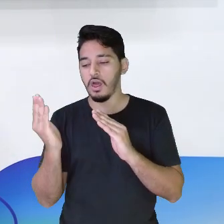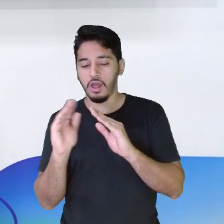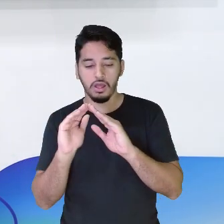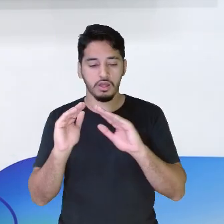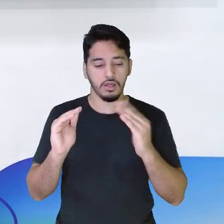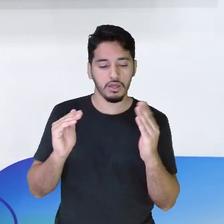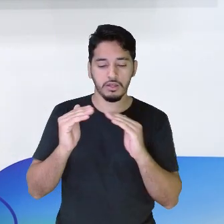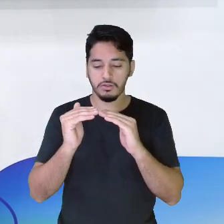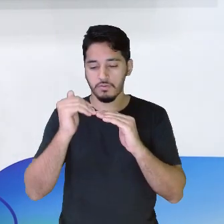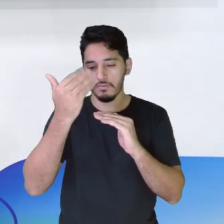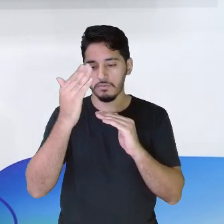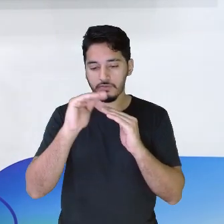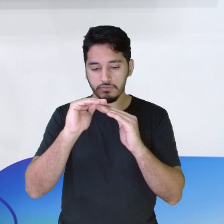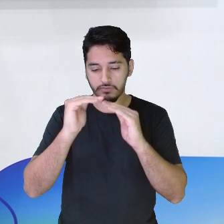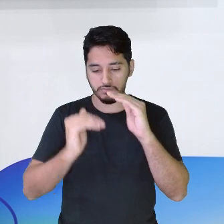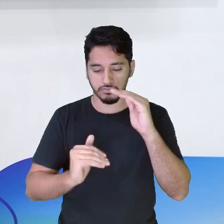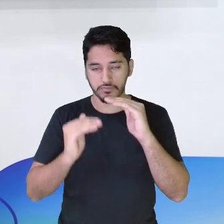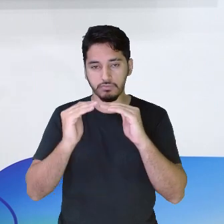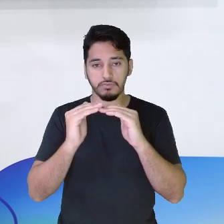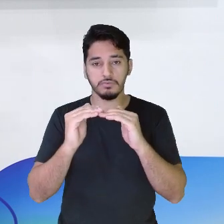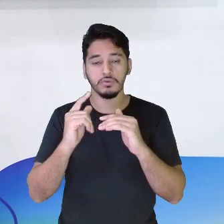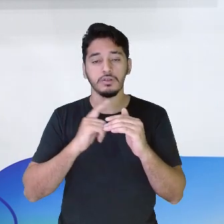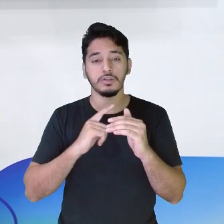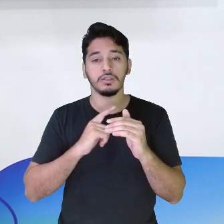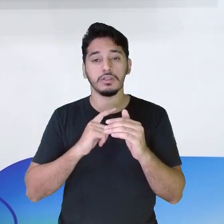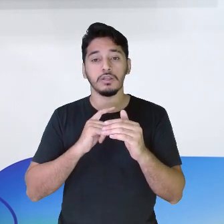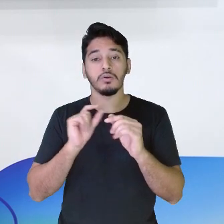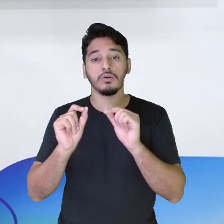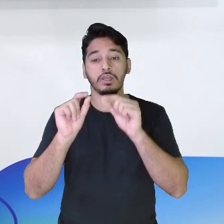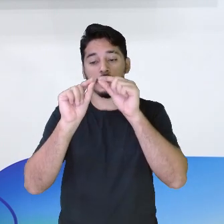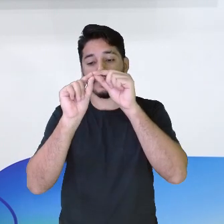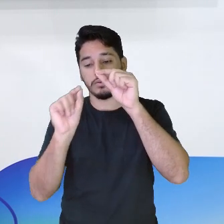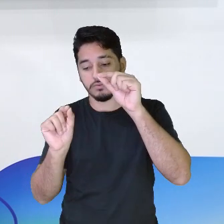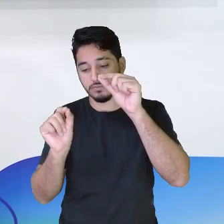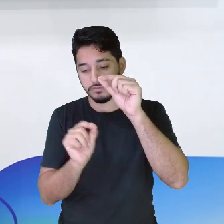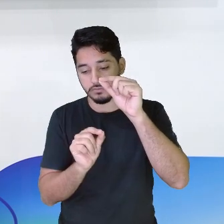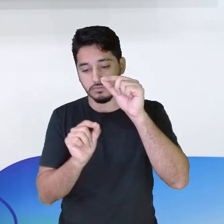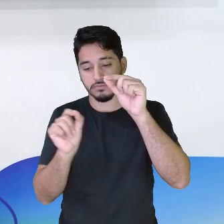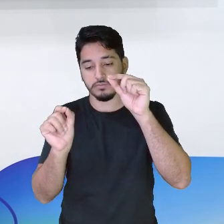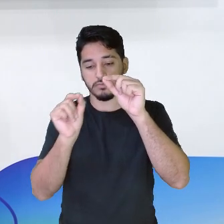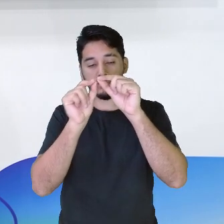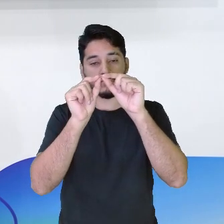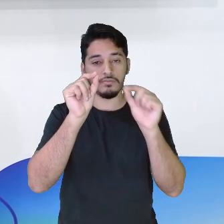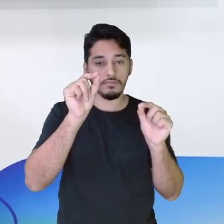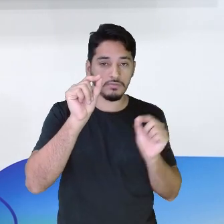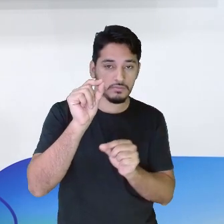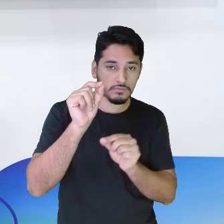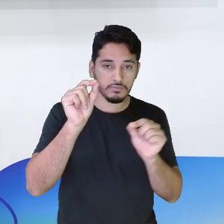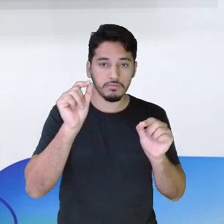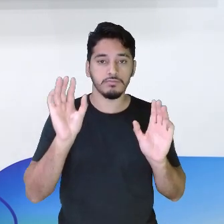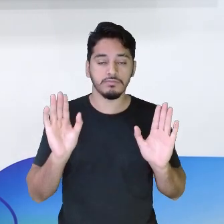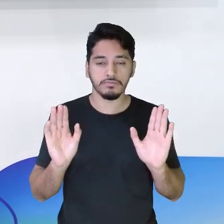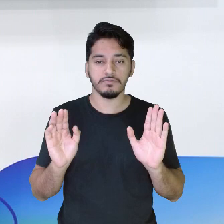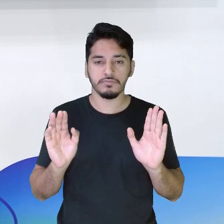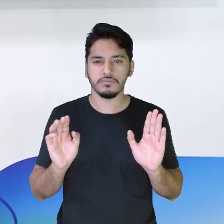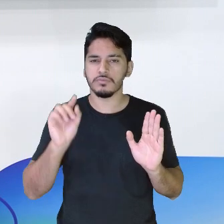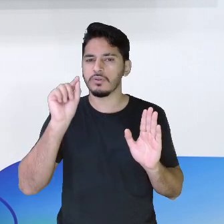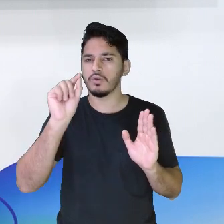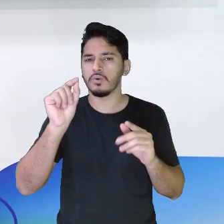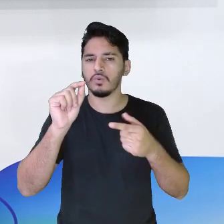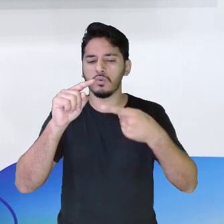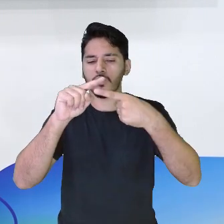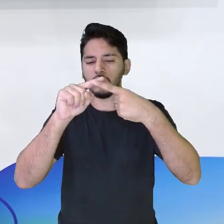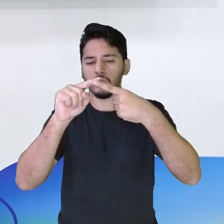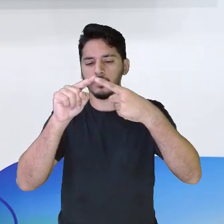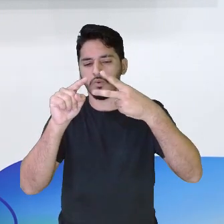são figuras formadas por segmento de reta. Exatamente. E o ângulo também